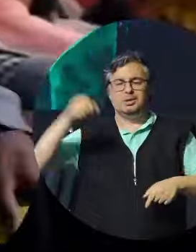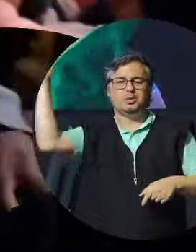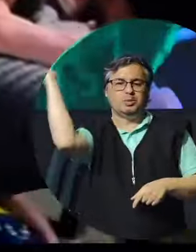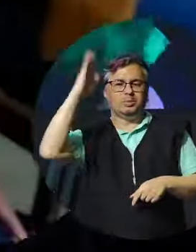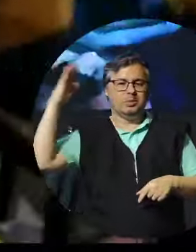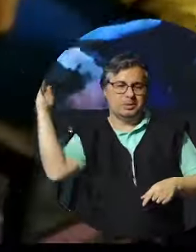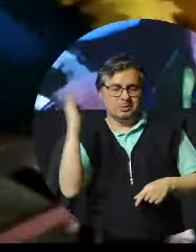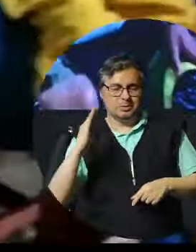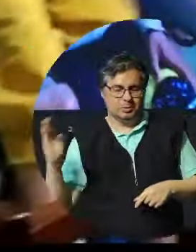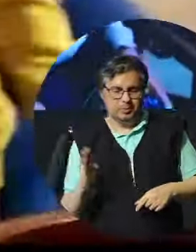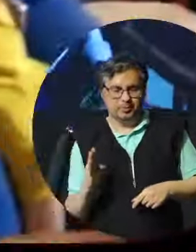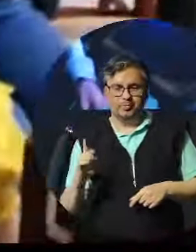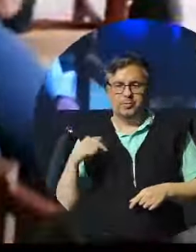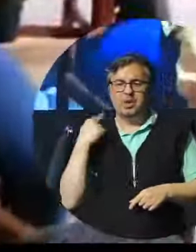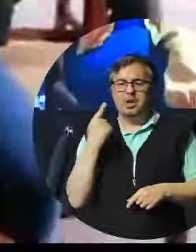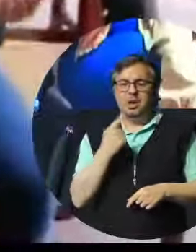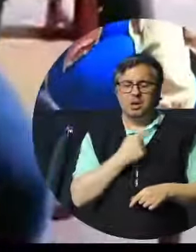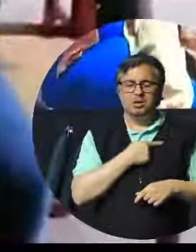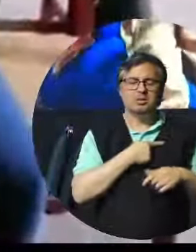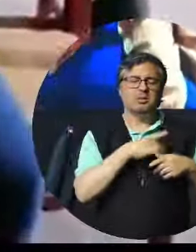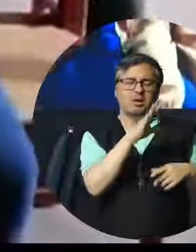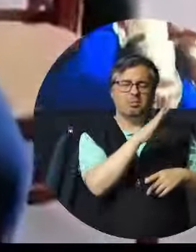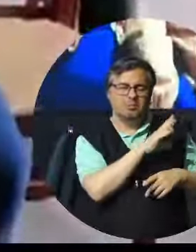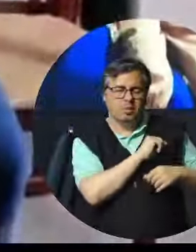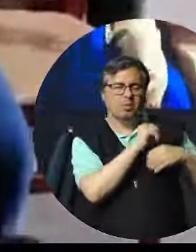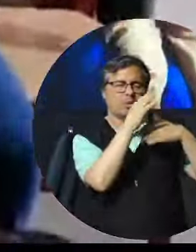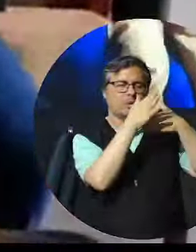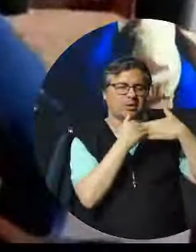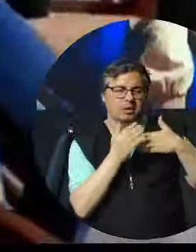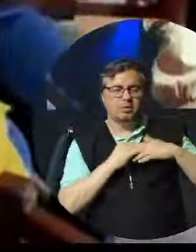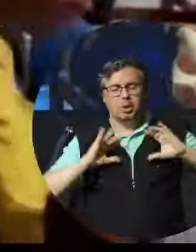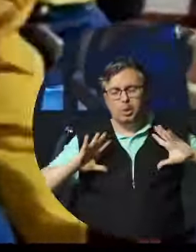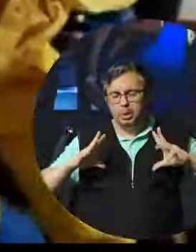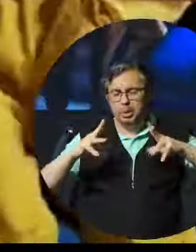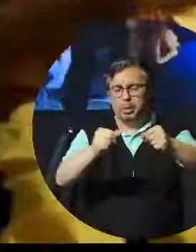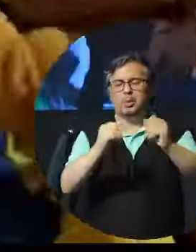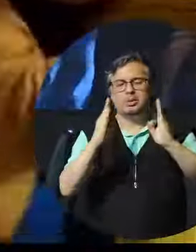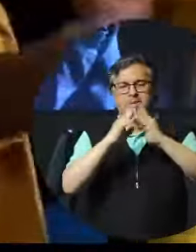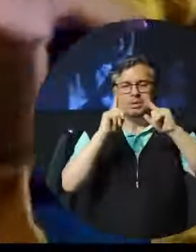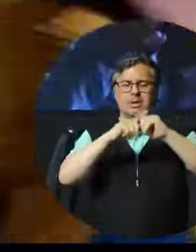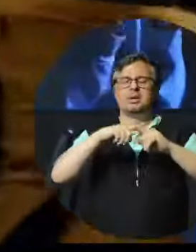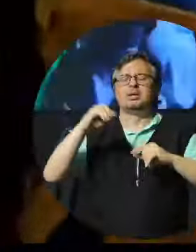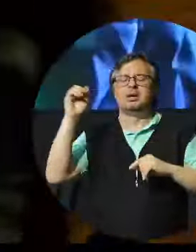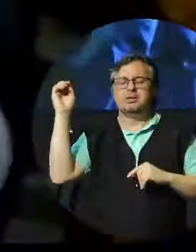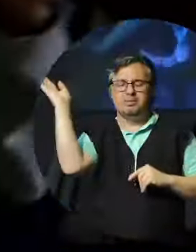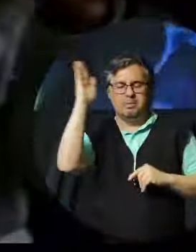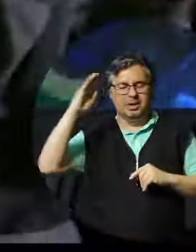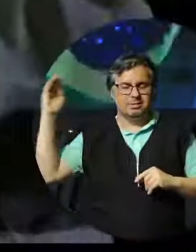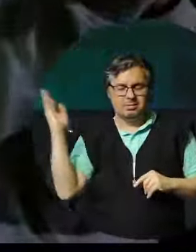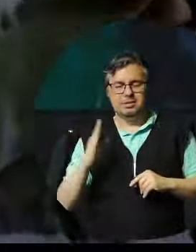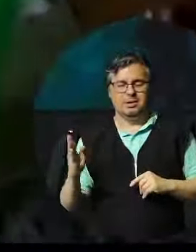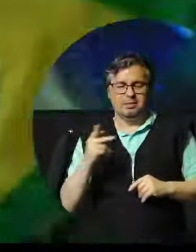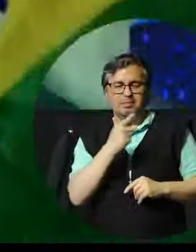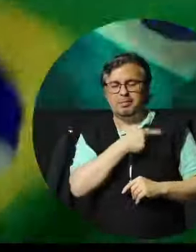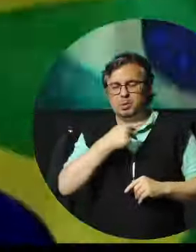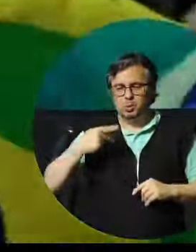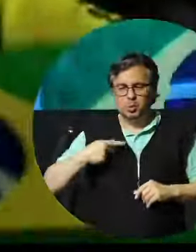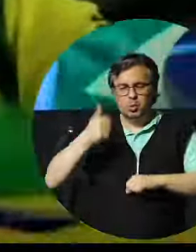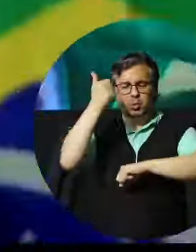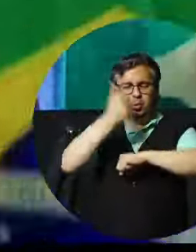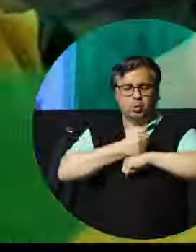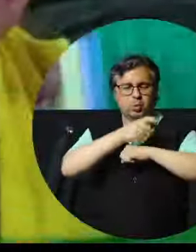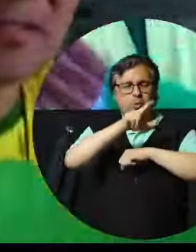O nosso carinho a todas as igrejas batistas brasileiras, pastores, líderes, irmãos.